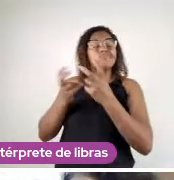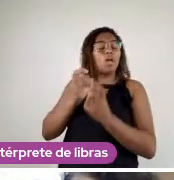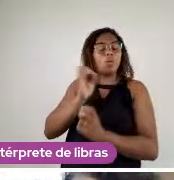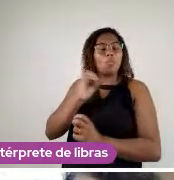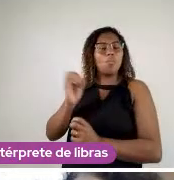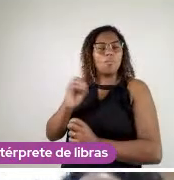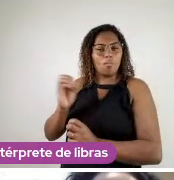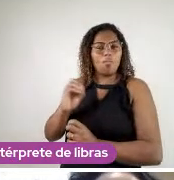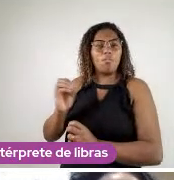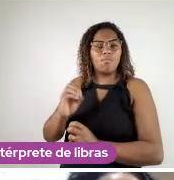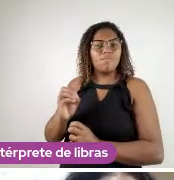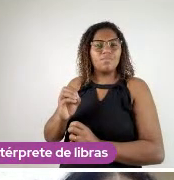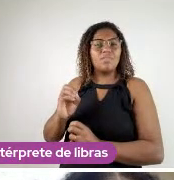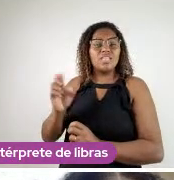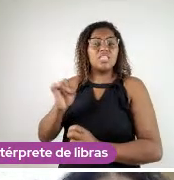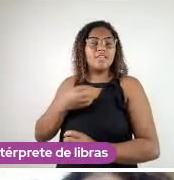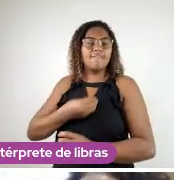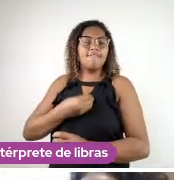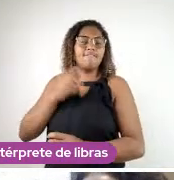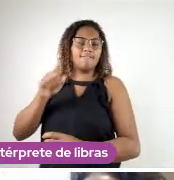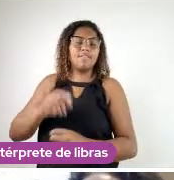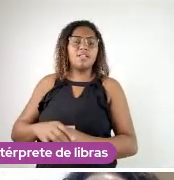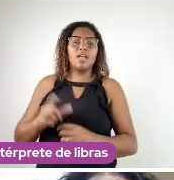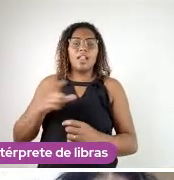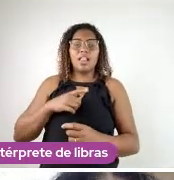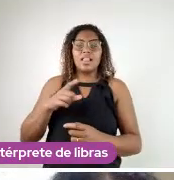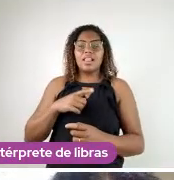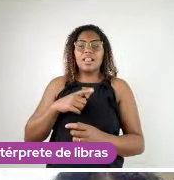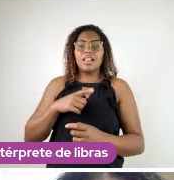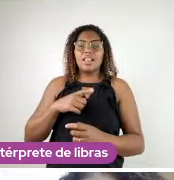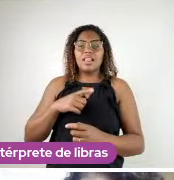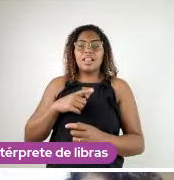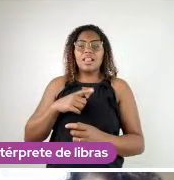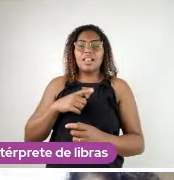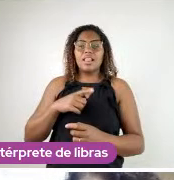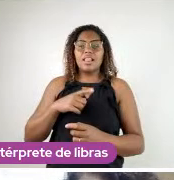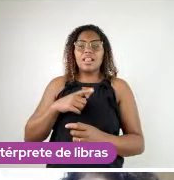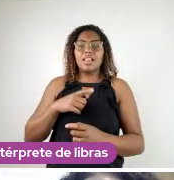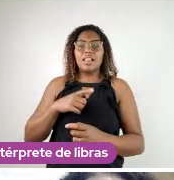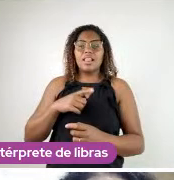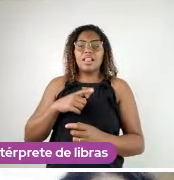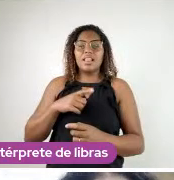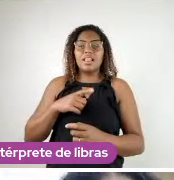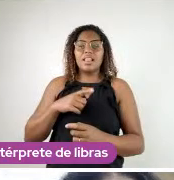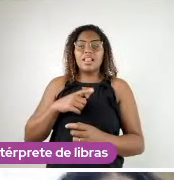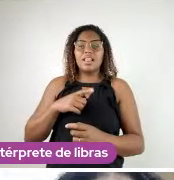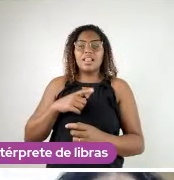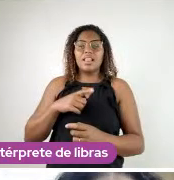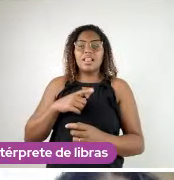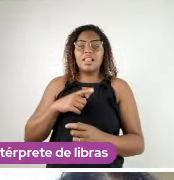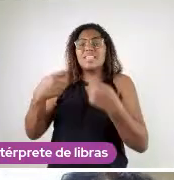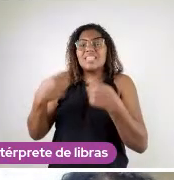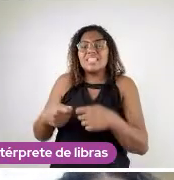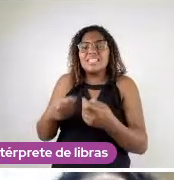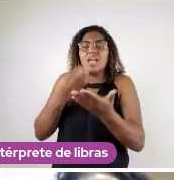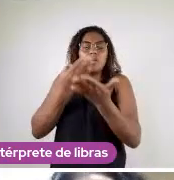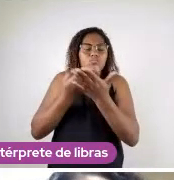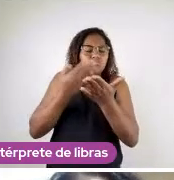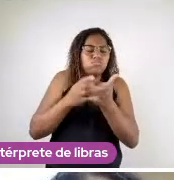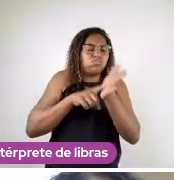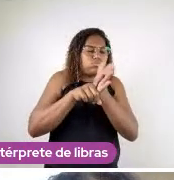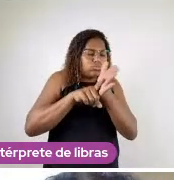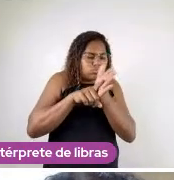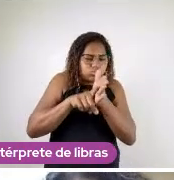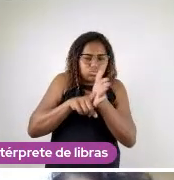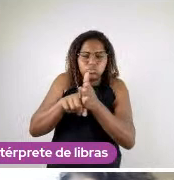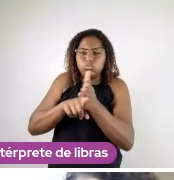Então, existe um desafio muito grande para a gente poder entender melhor. Então, precisa ter muito mais estudo de taxonomia, para a